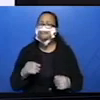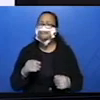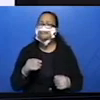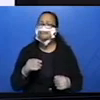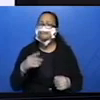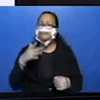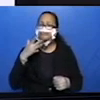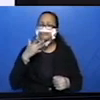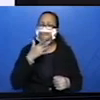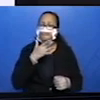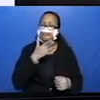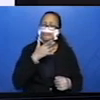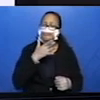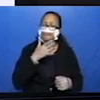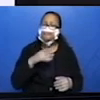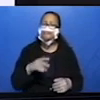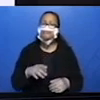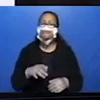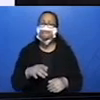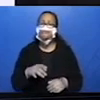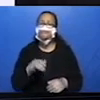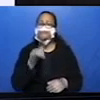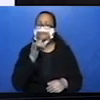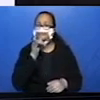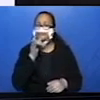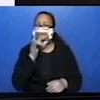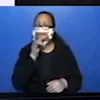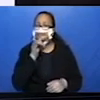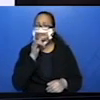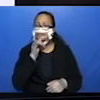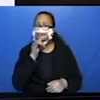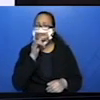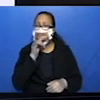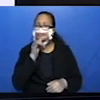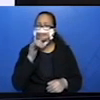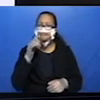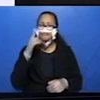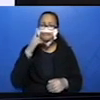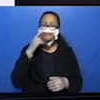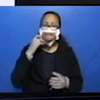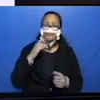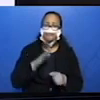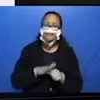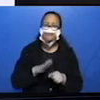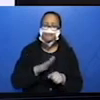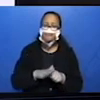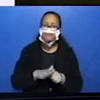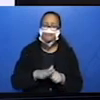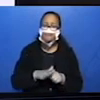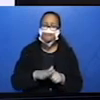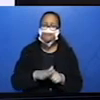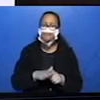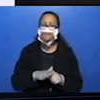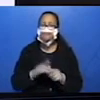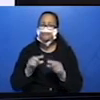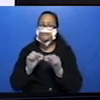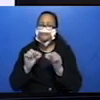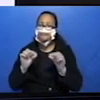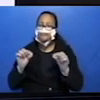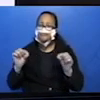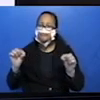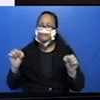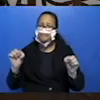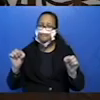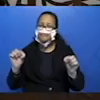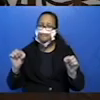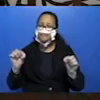como temperos. Por exemplo, a salsa, cebolinha, hortelã, manjericão. Então, salsas aromáticas, a gente já